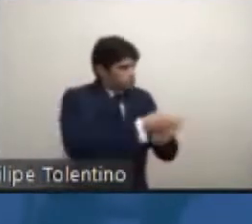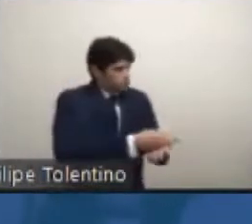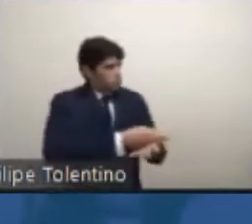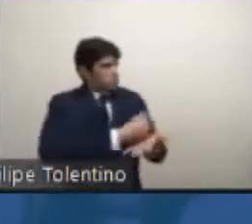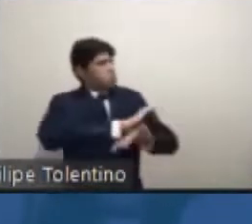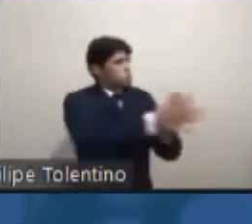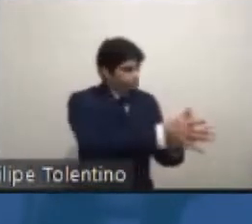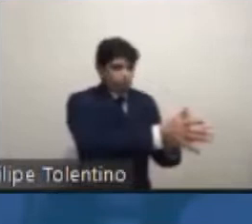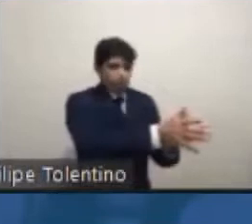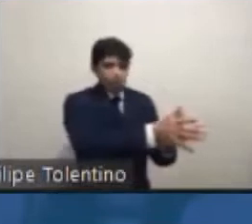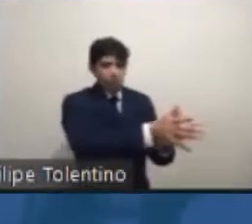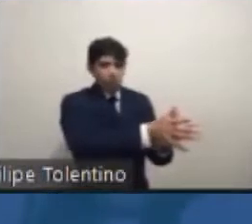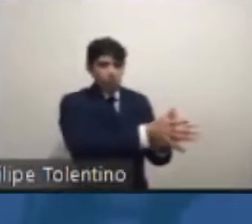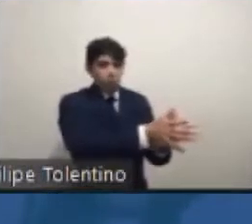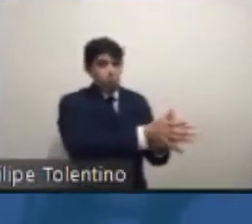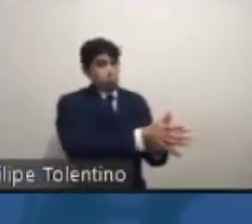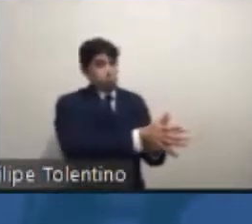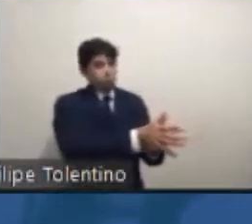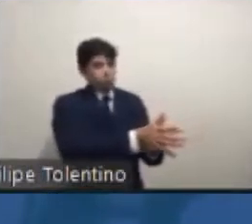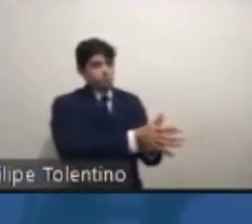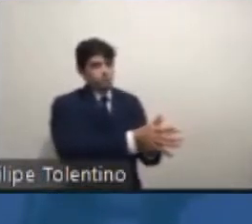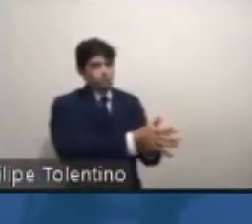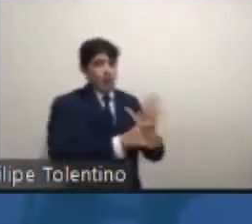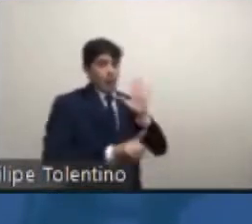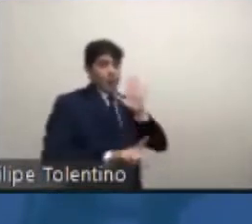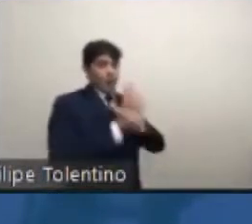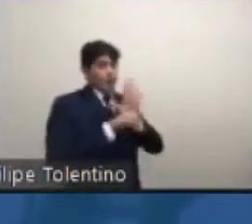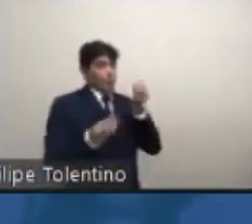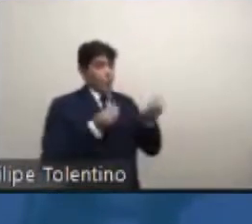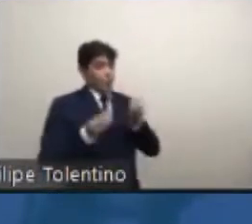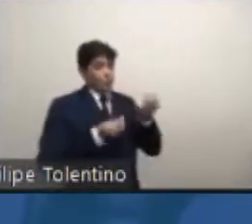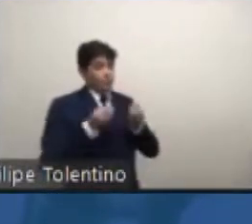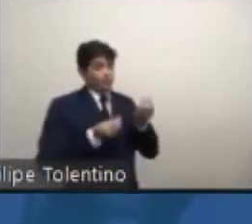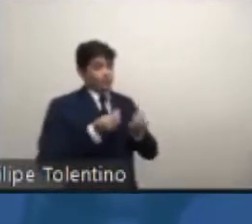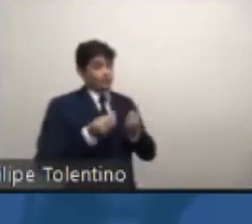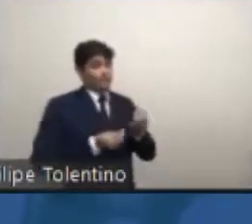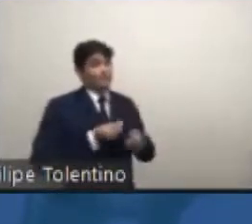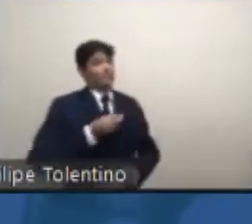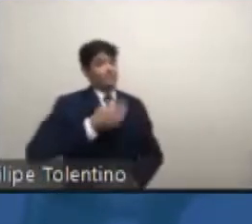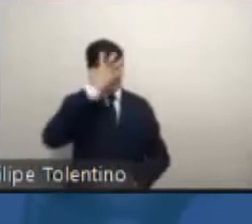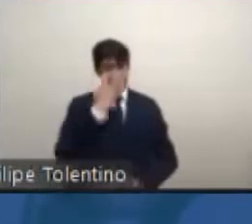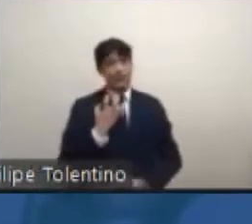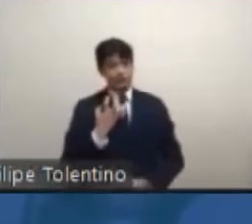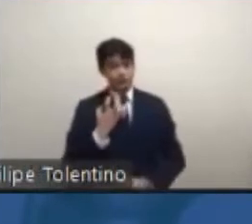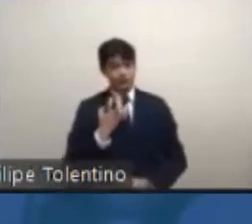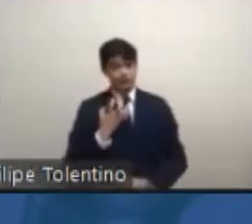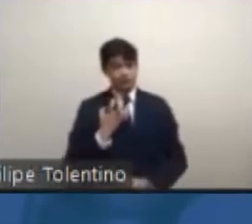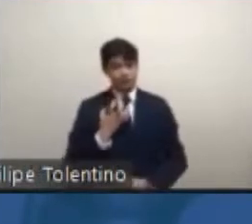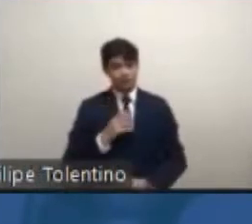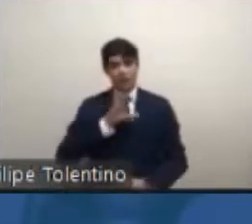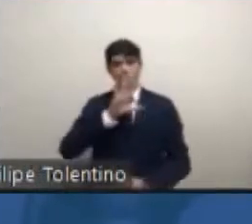sofrer consequências jurídicas por isso. Se, por outro lado, ele adotar o caminho de respeitar o direito do